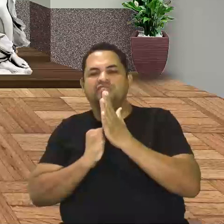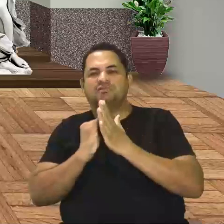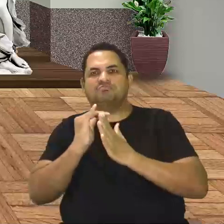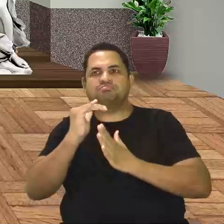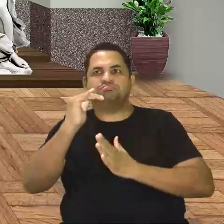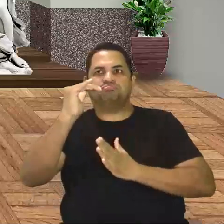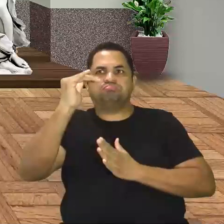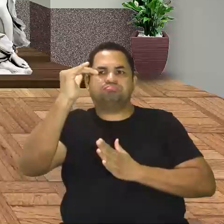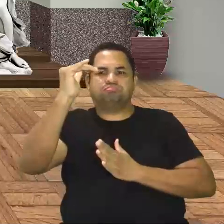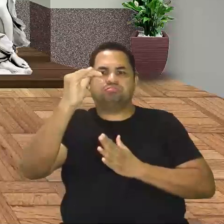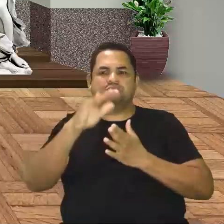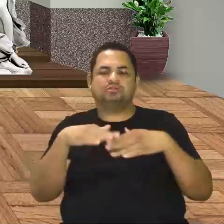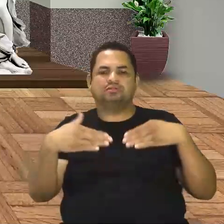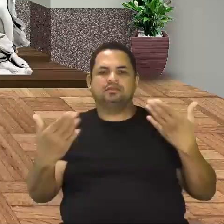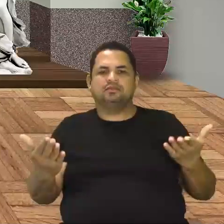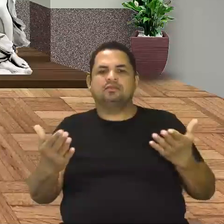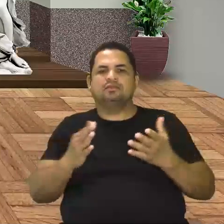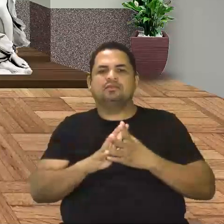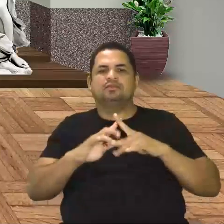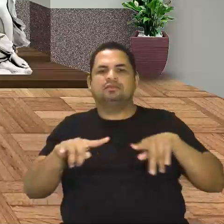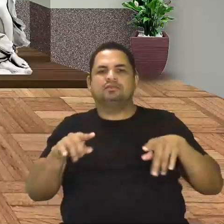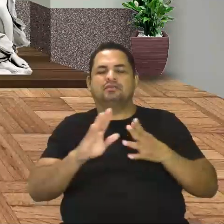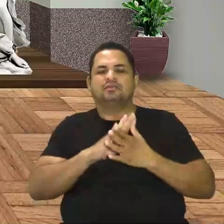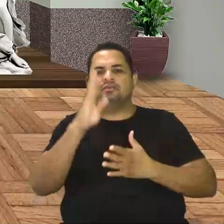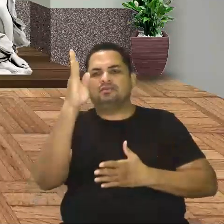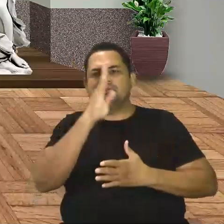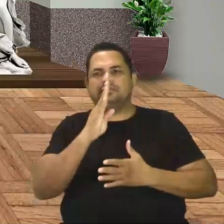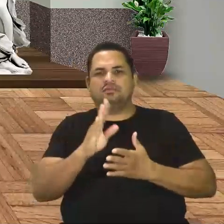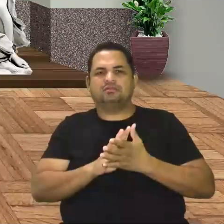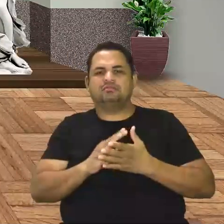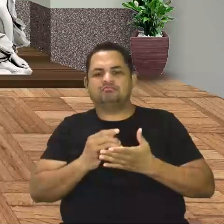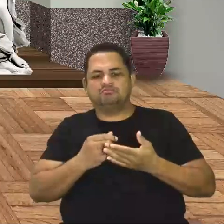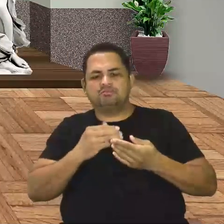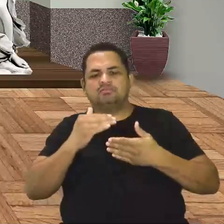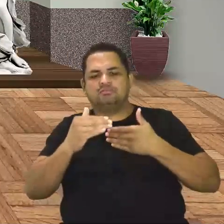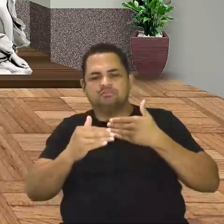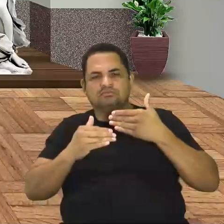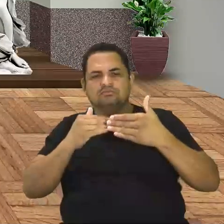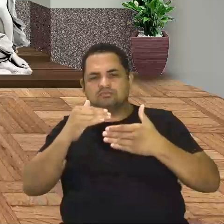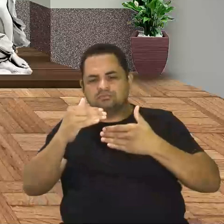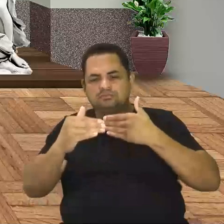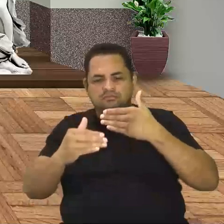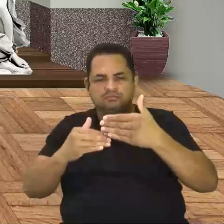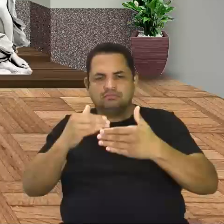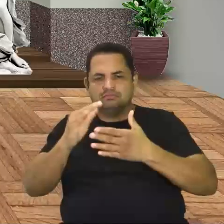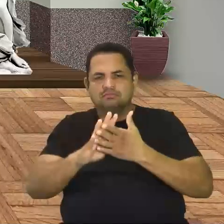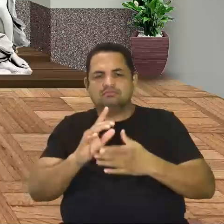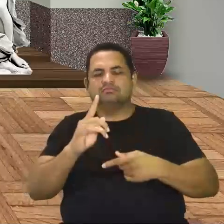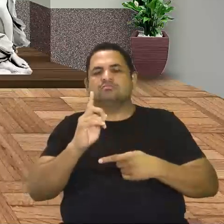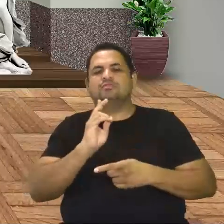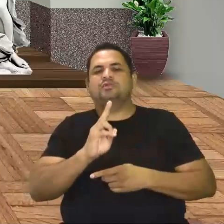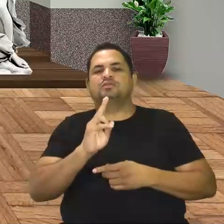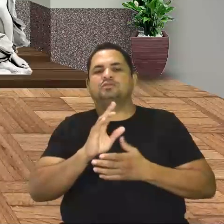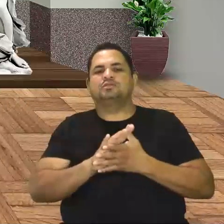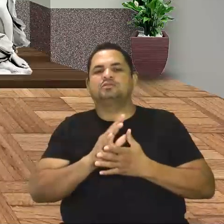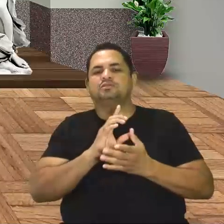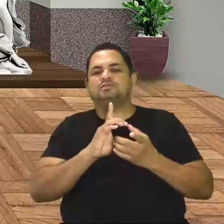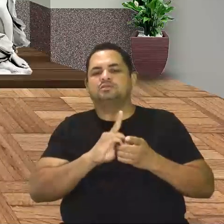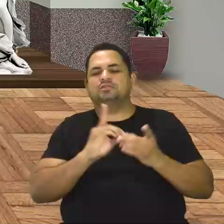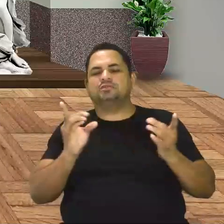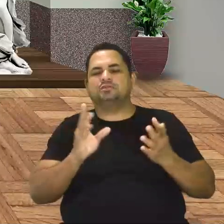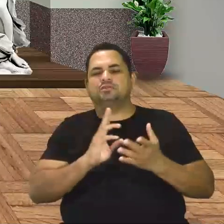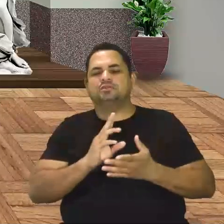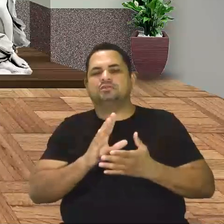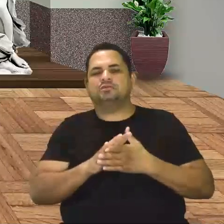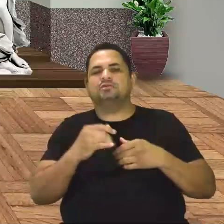galopante. Mas o Brasil, aos poucos, vai passando por um processo de redemocratização. Por isso